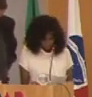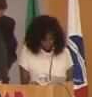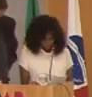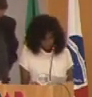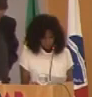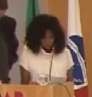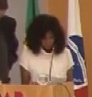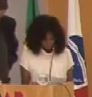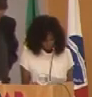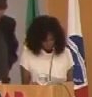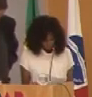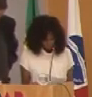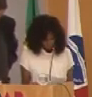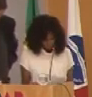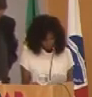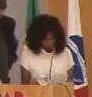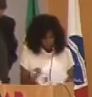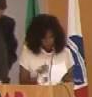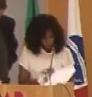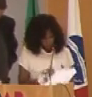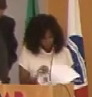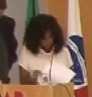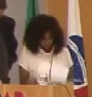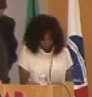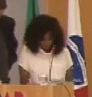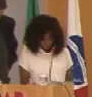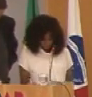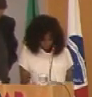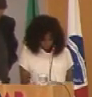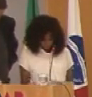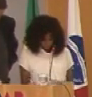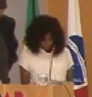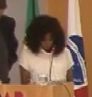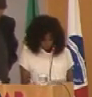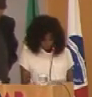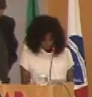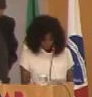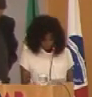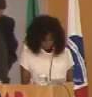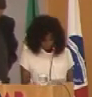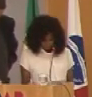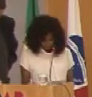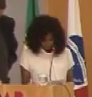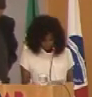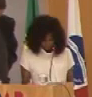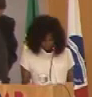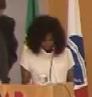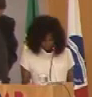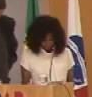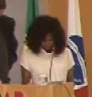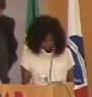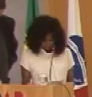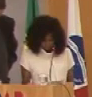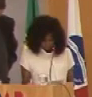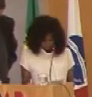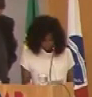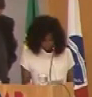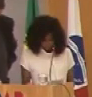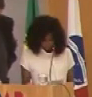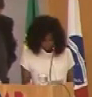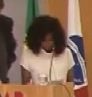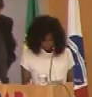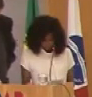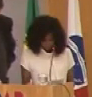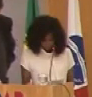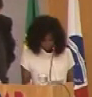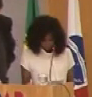num ciclo de violência gerando medo e medo tendo a violência como resposta